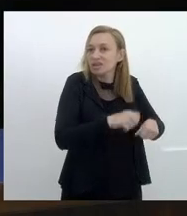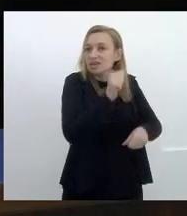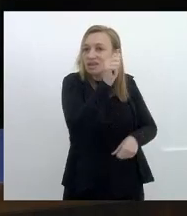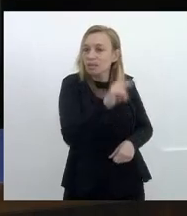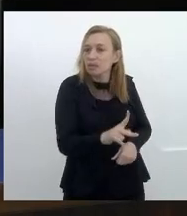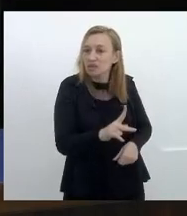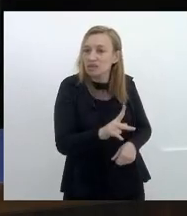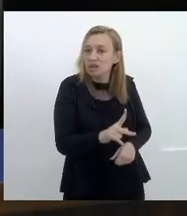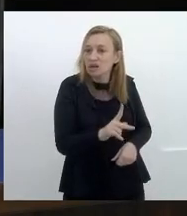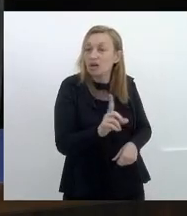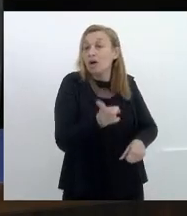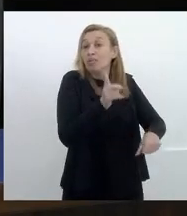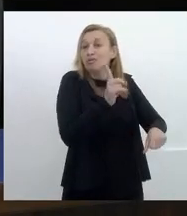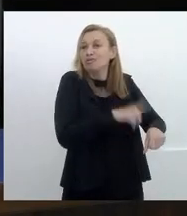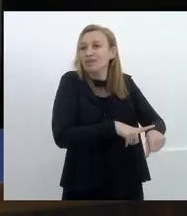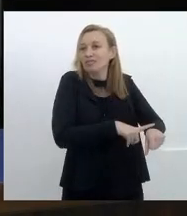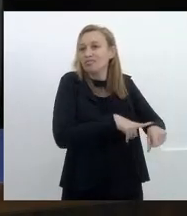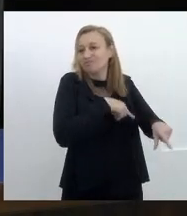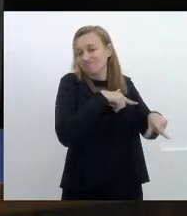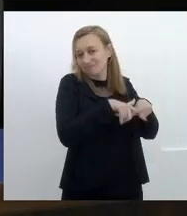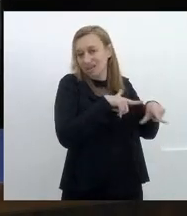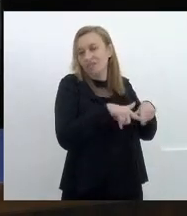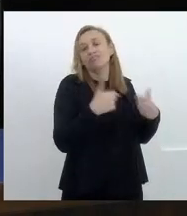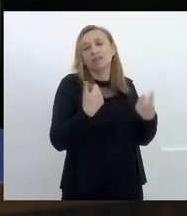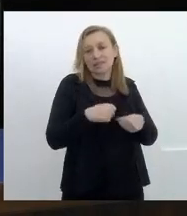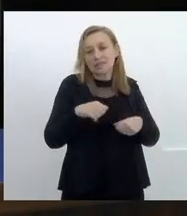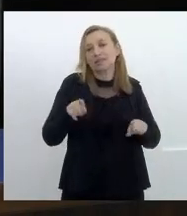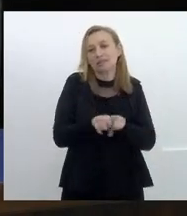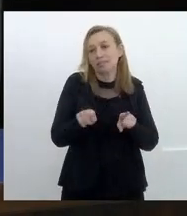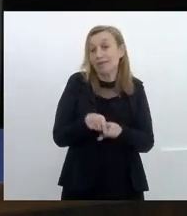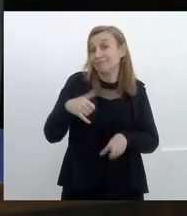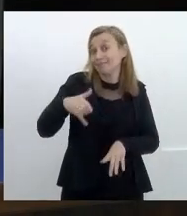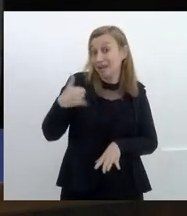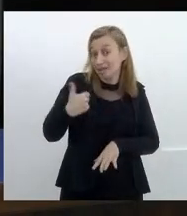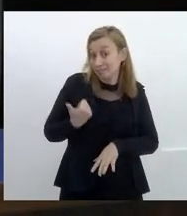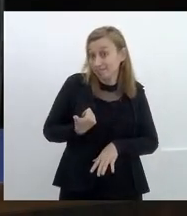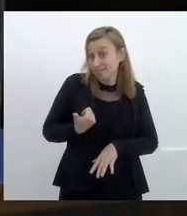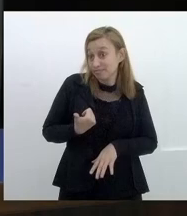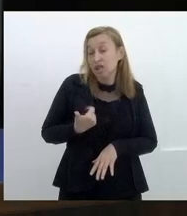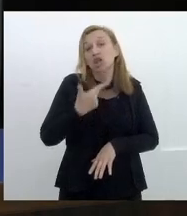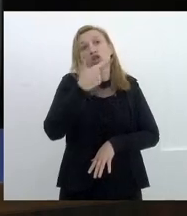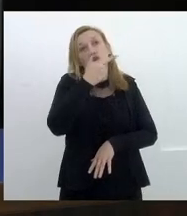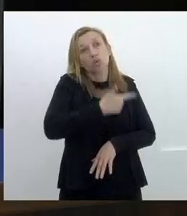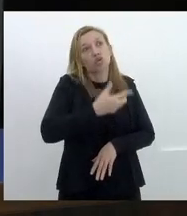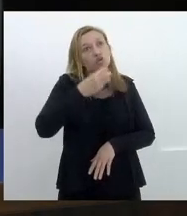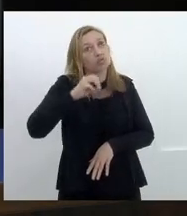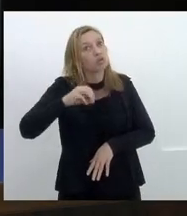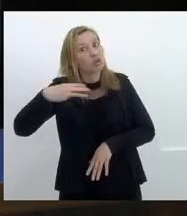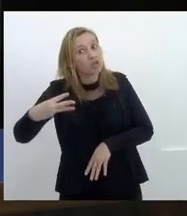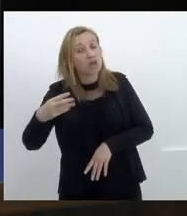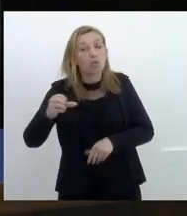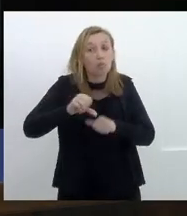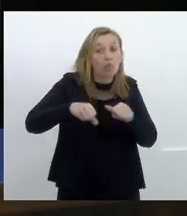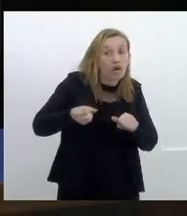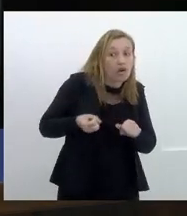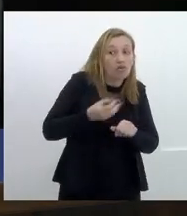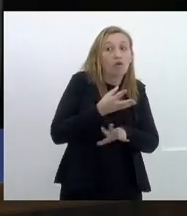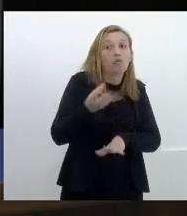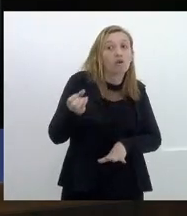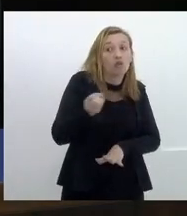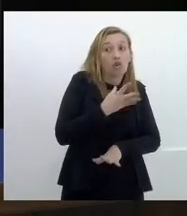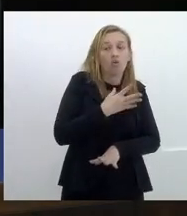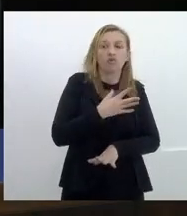aposentar apenas pelo tempo de serviço foi preciso também idade e em 2003 houve uma nova reforma